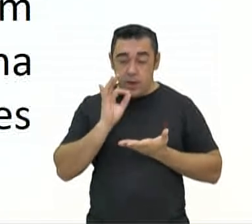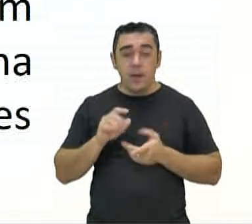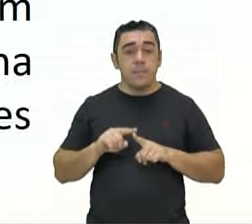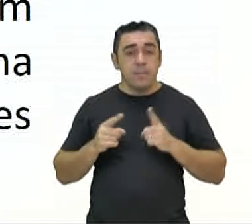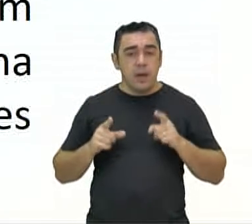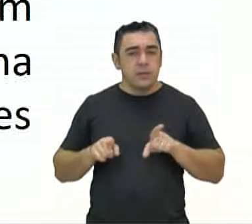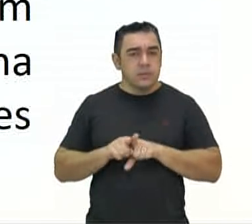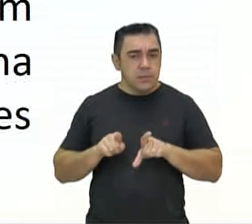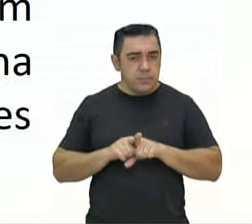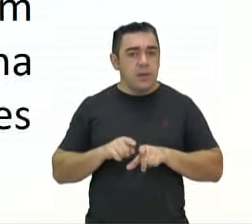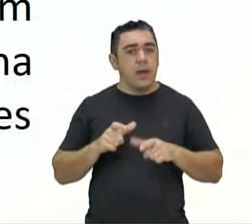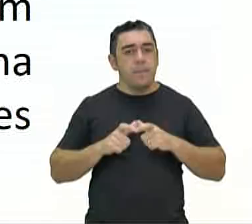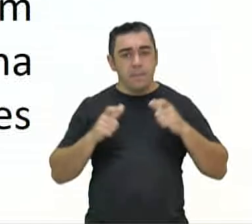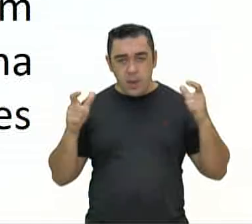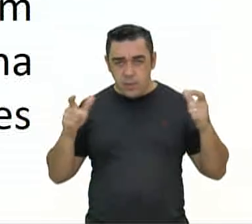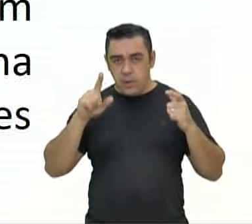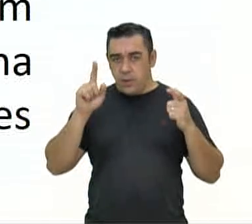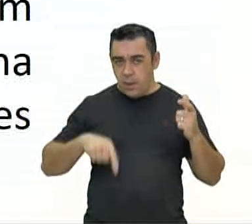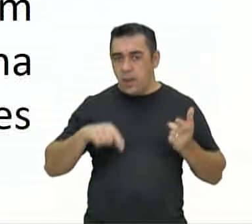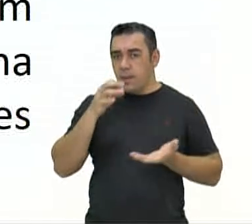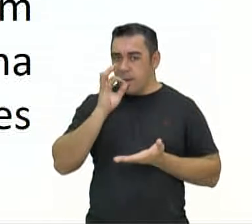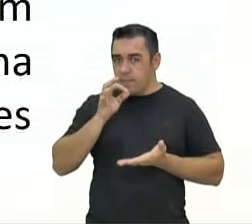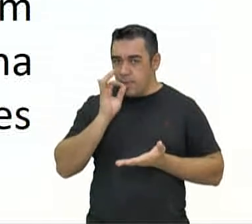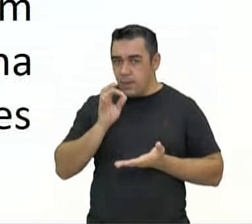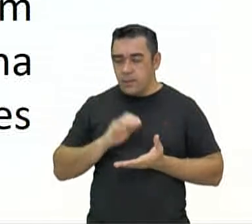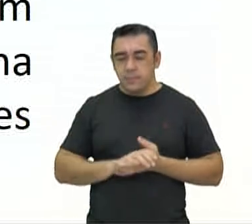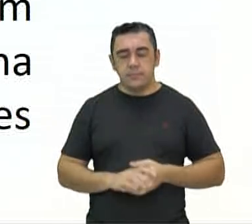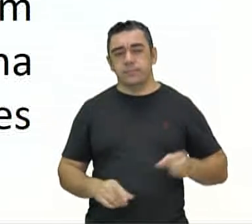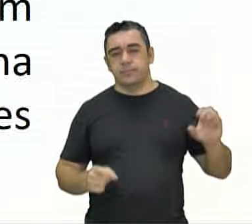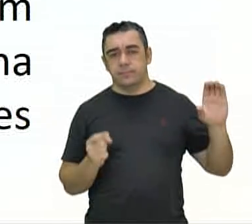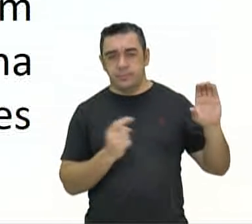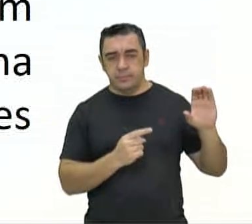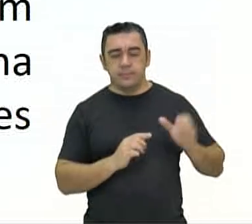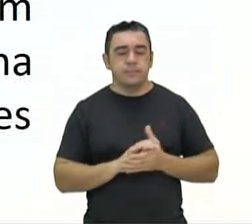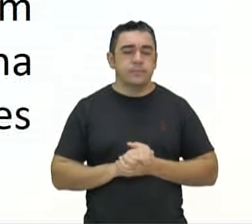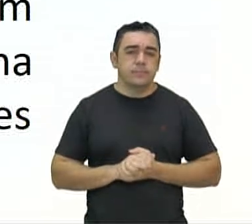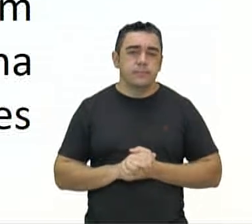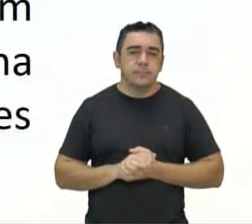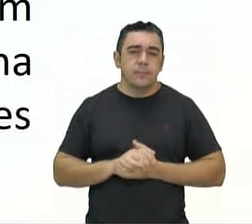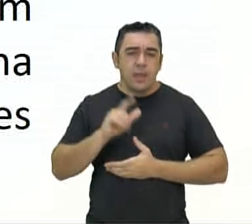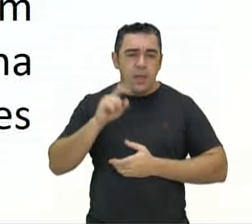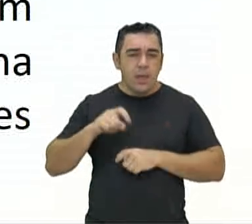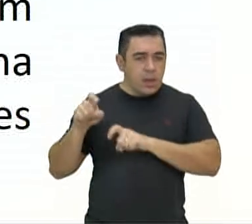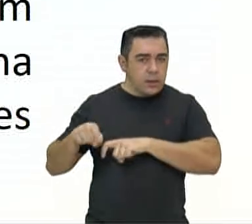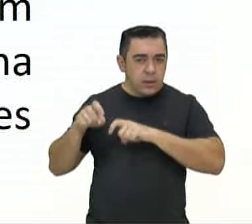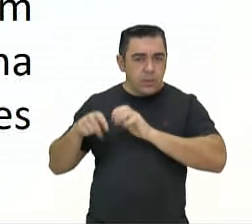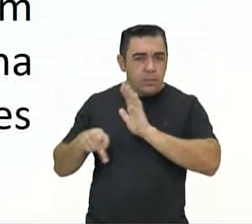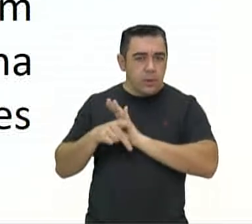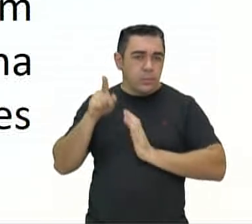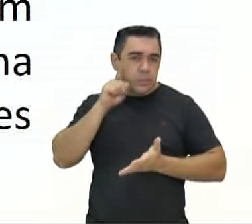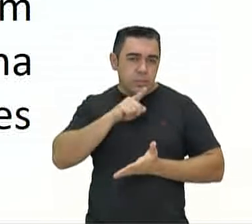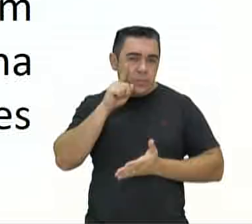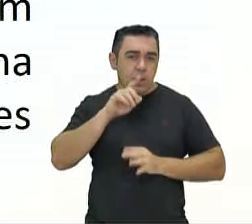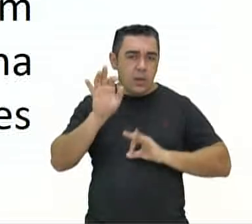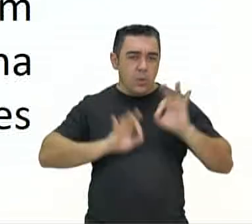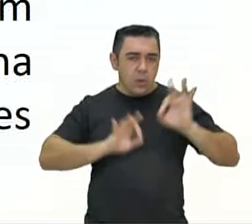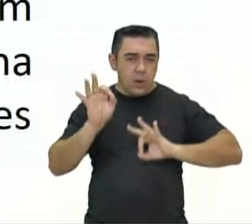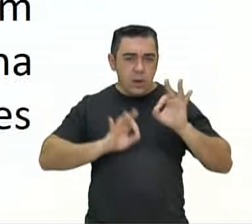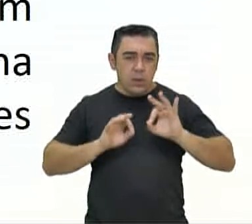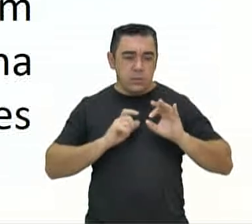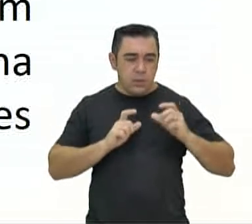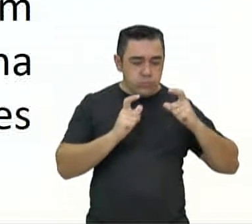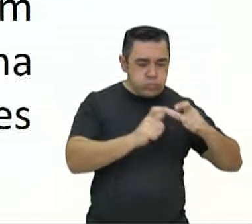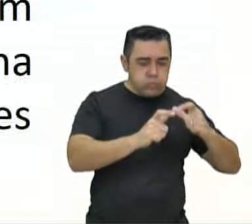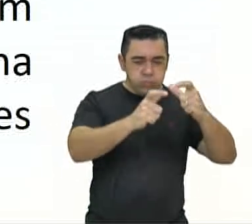monocultura abrange grande parte do país. Letra C. A produção agrícola dos Estados Unidos é organizada em